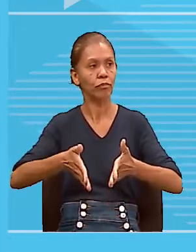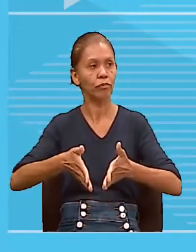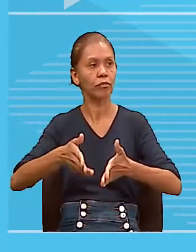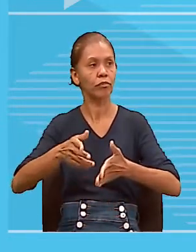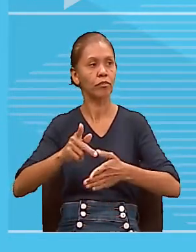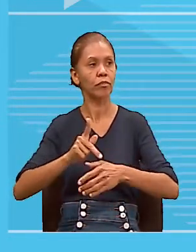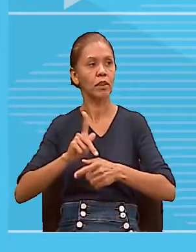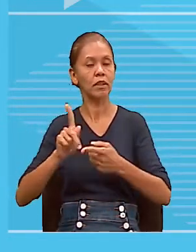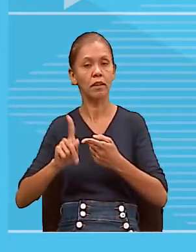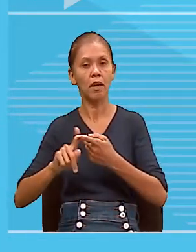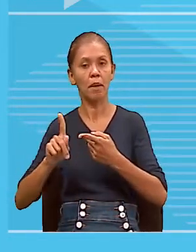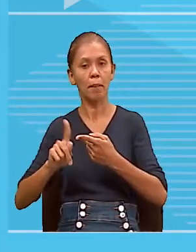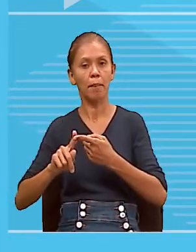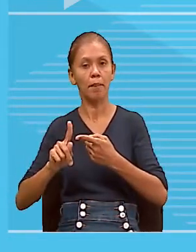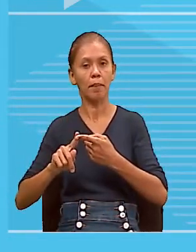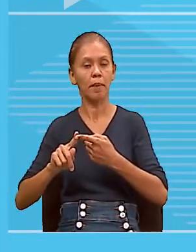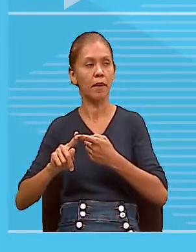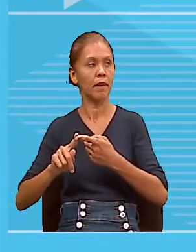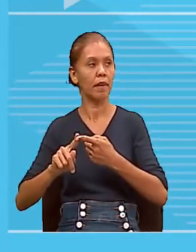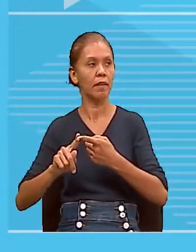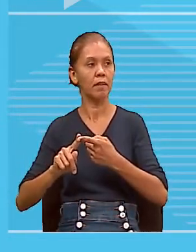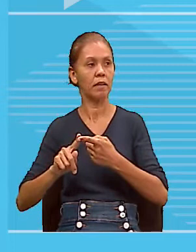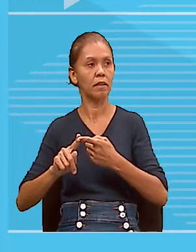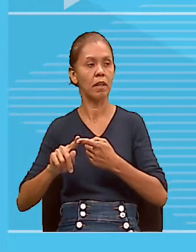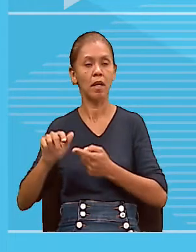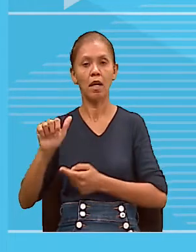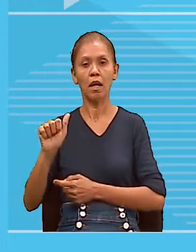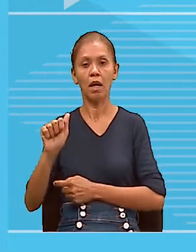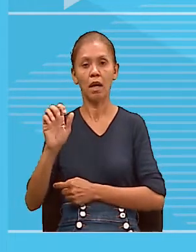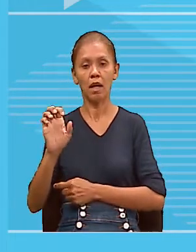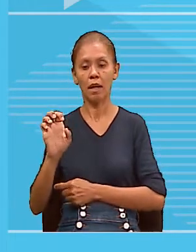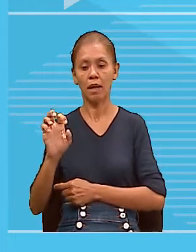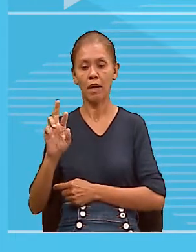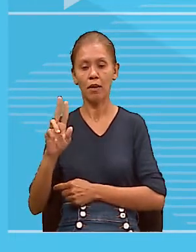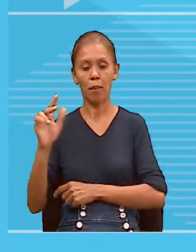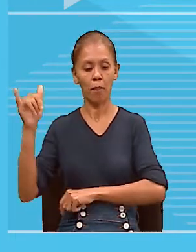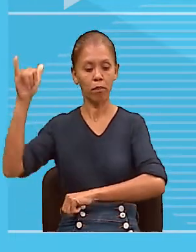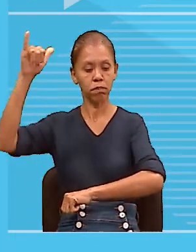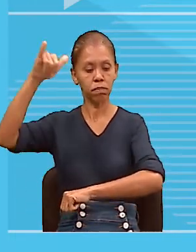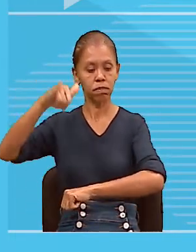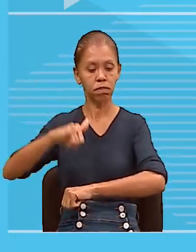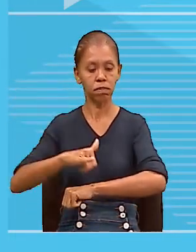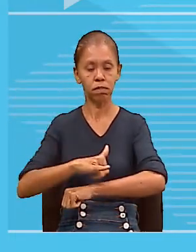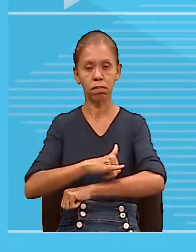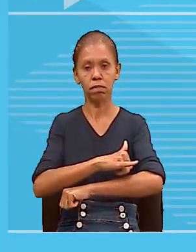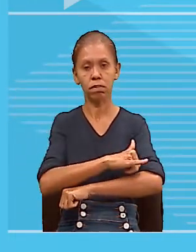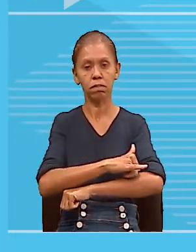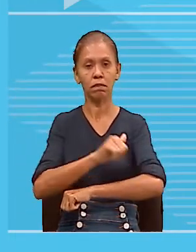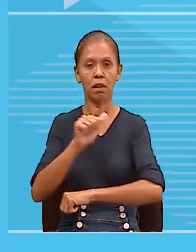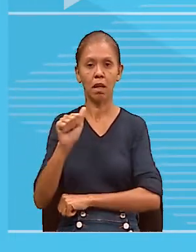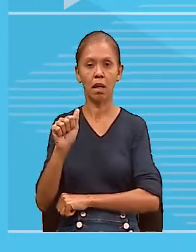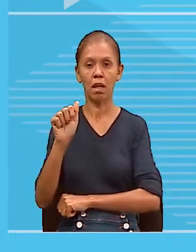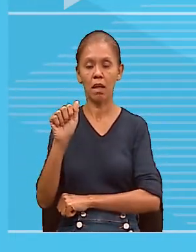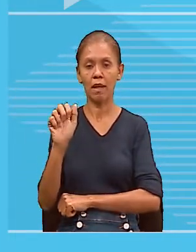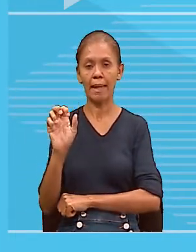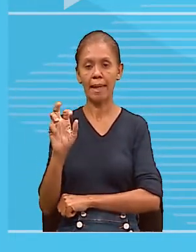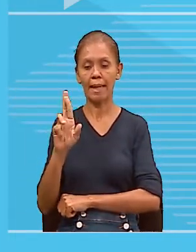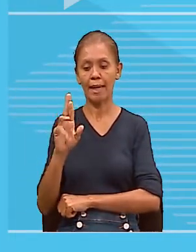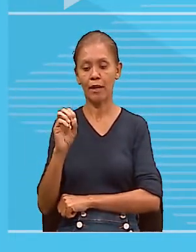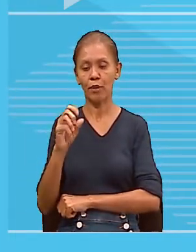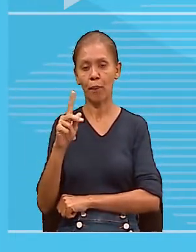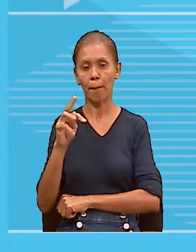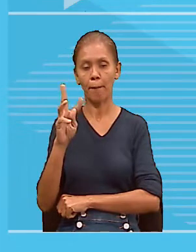por estradas e aeroportos Opa a integração Tupiniquim realizada por